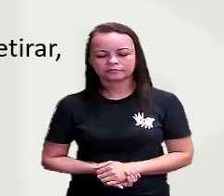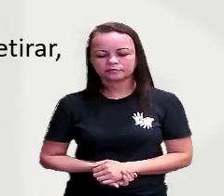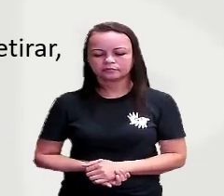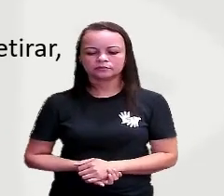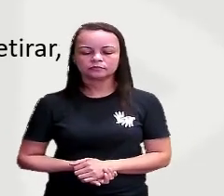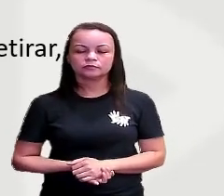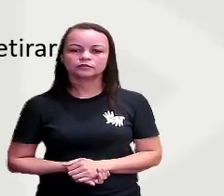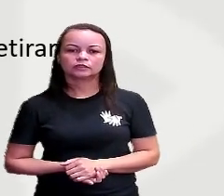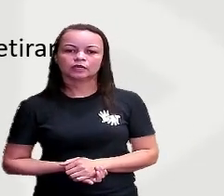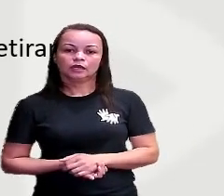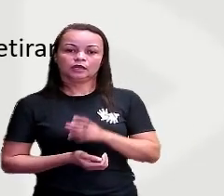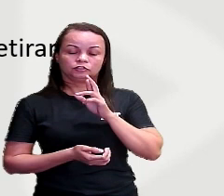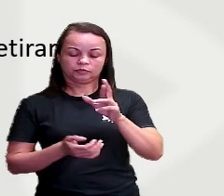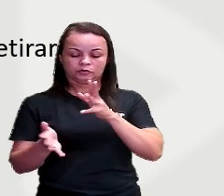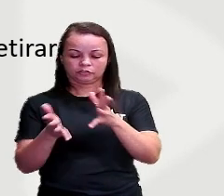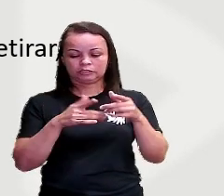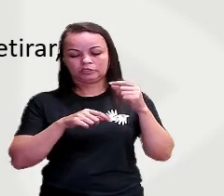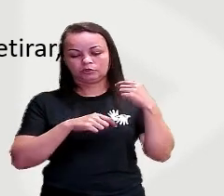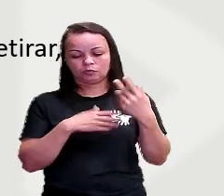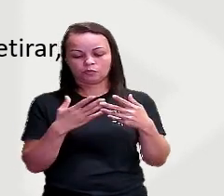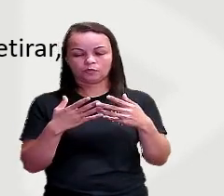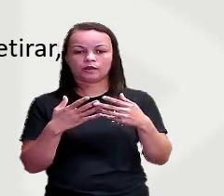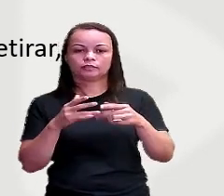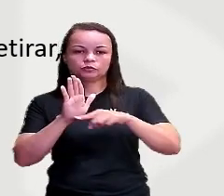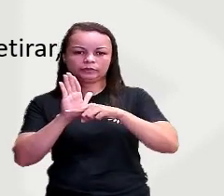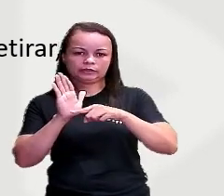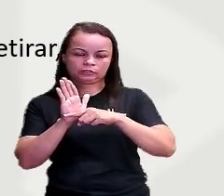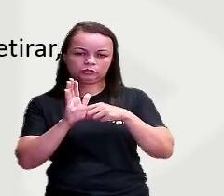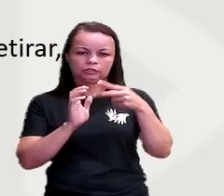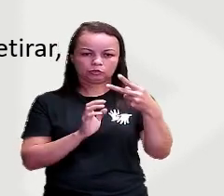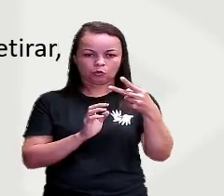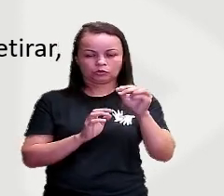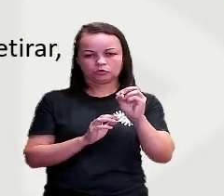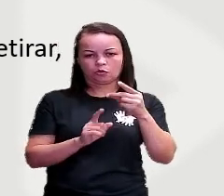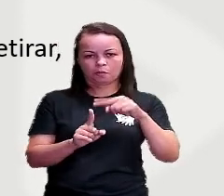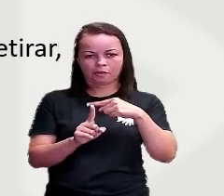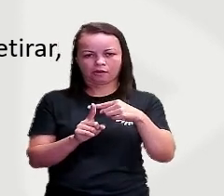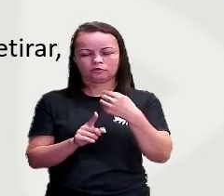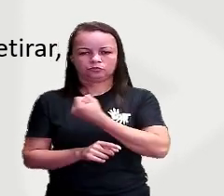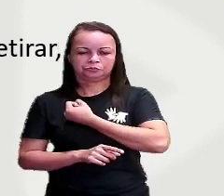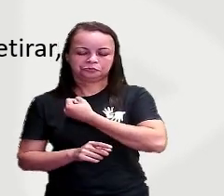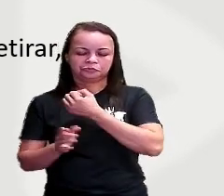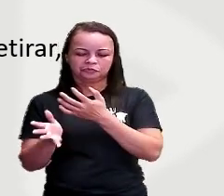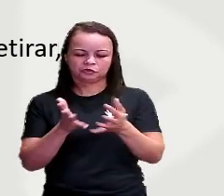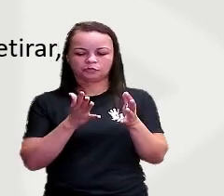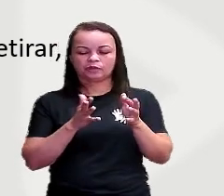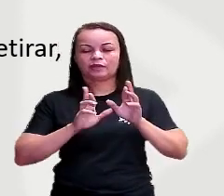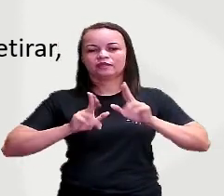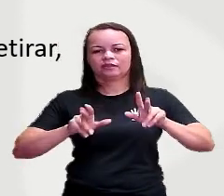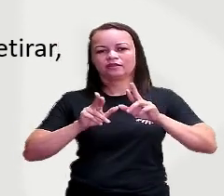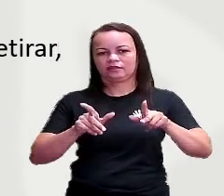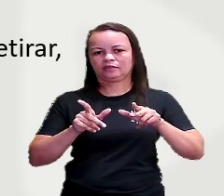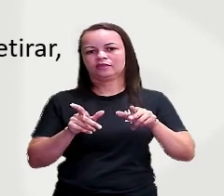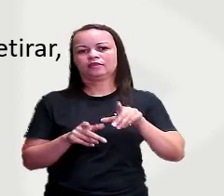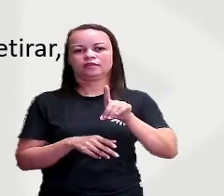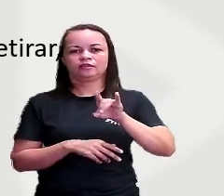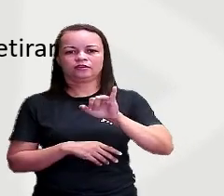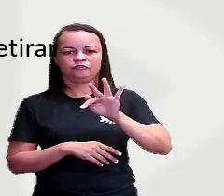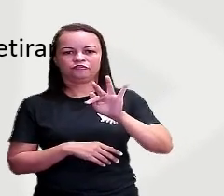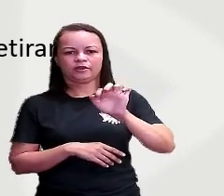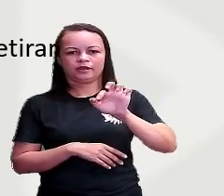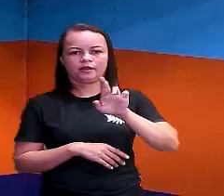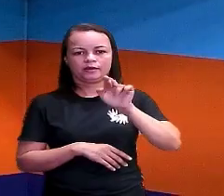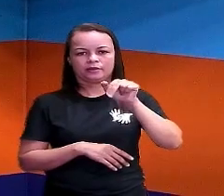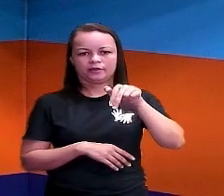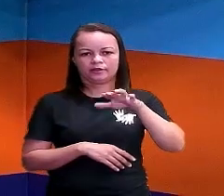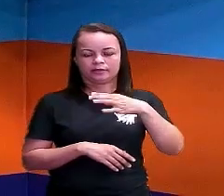de uma subtração entre 2 ou mais números é conhecido como diferença. Olha lá, olha o